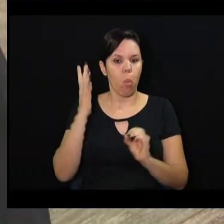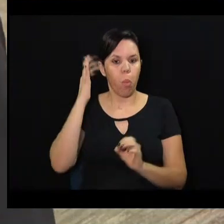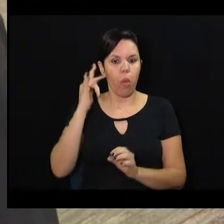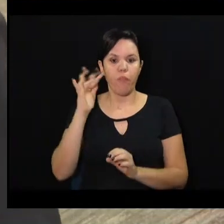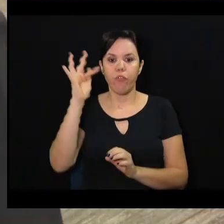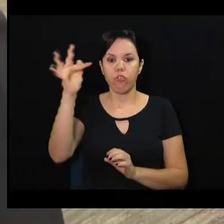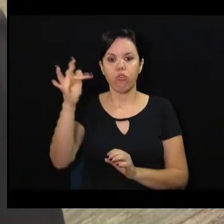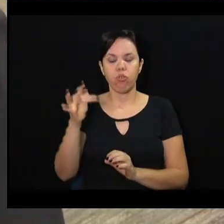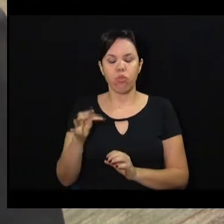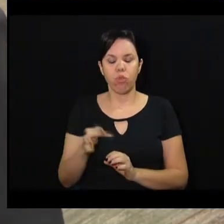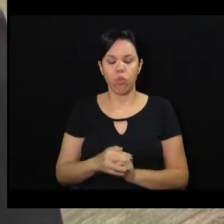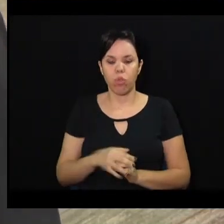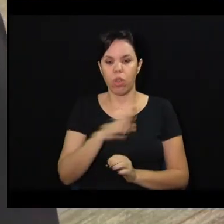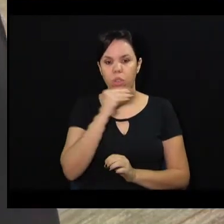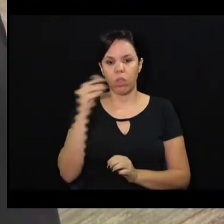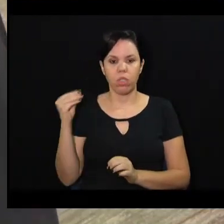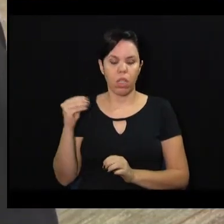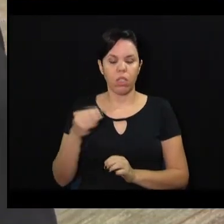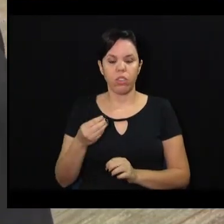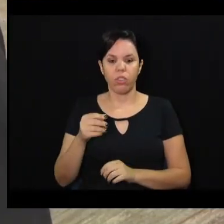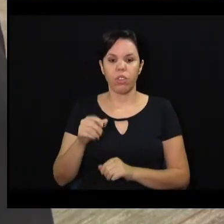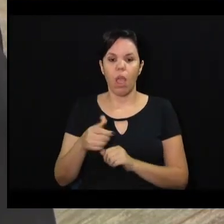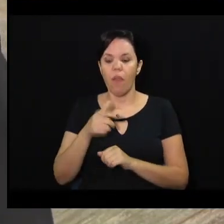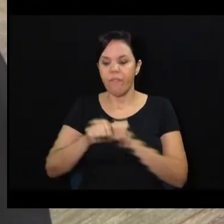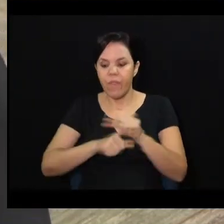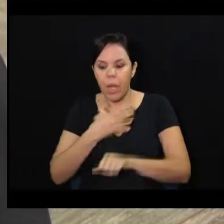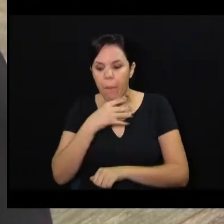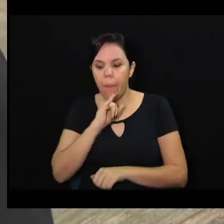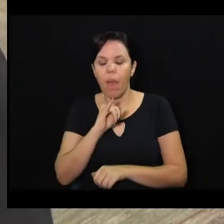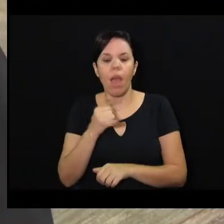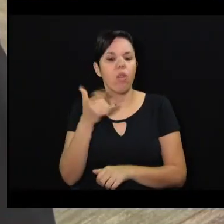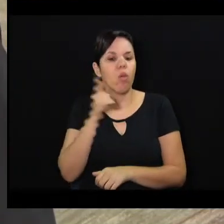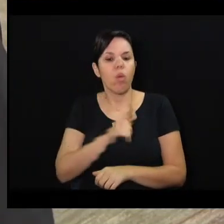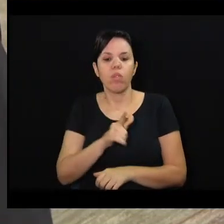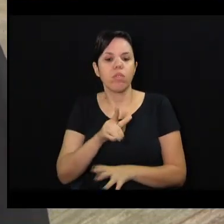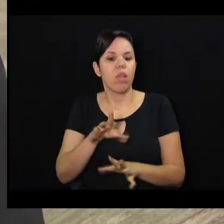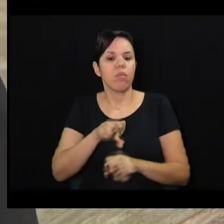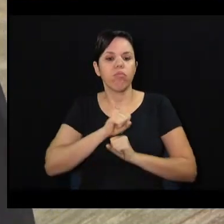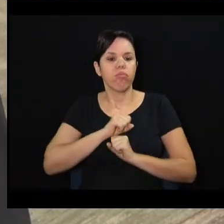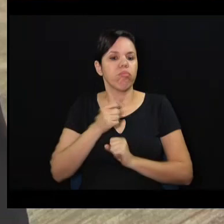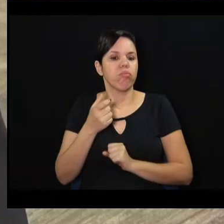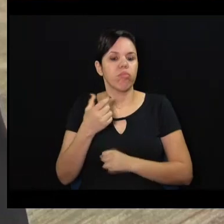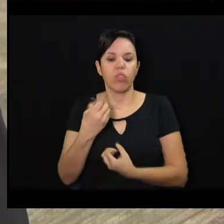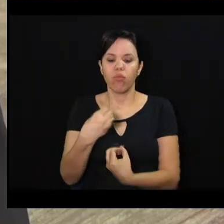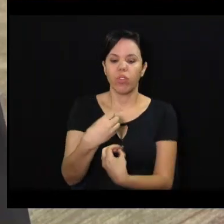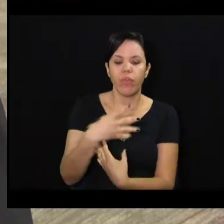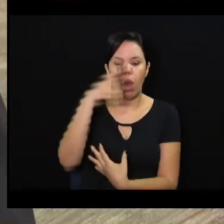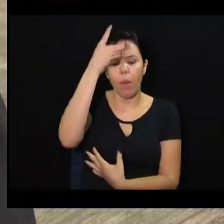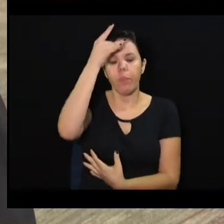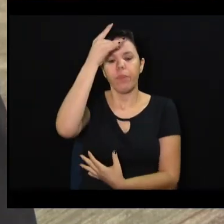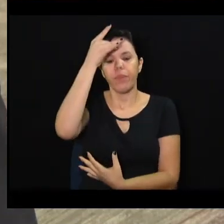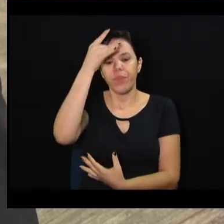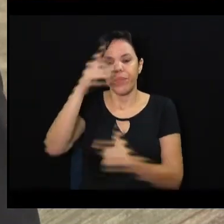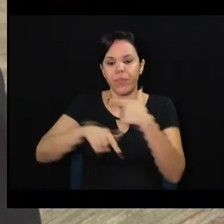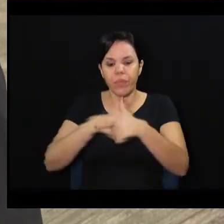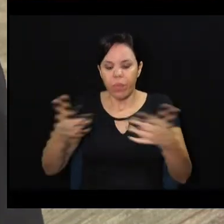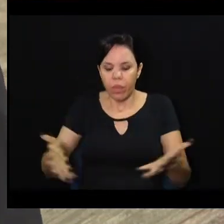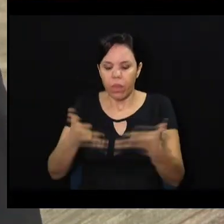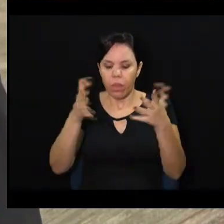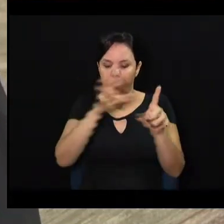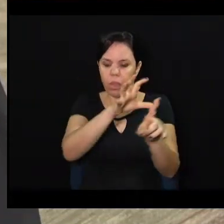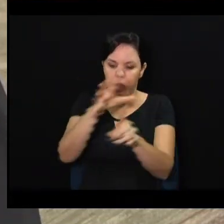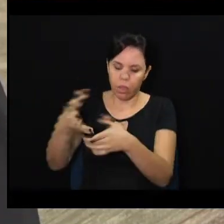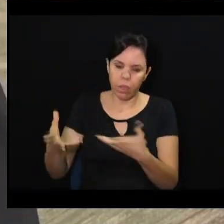adolescente se torna pai e ele não consegue educar porque não foi educado. Então o nosso trabalho ele tenta completar toda